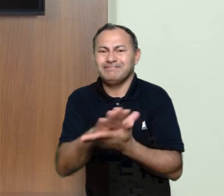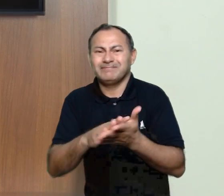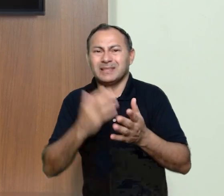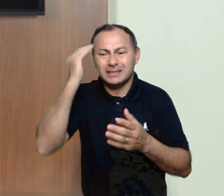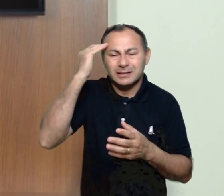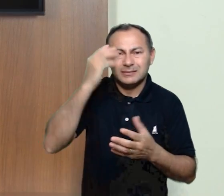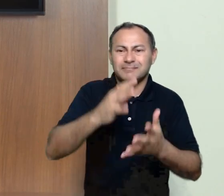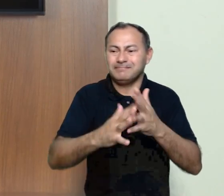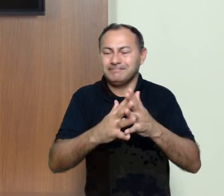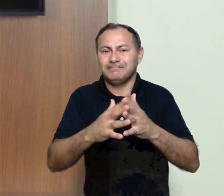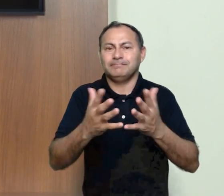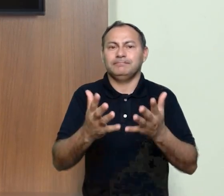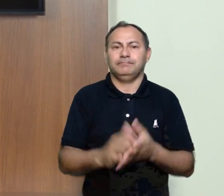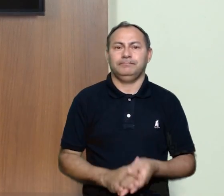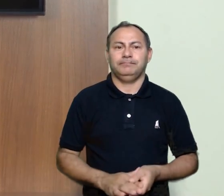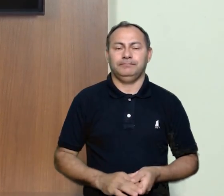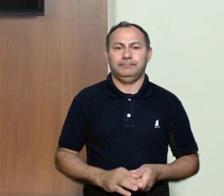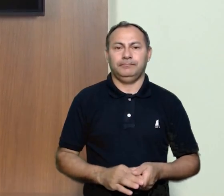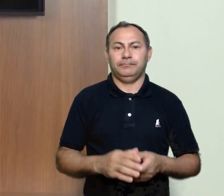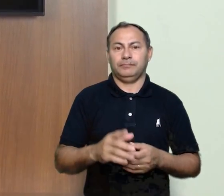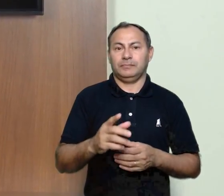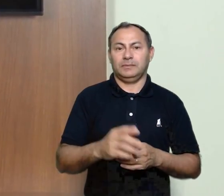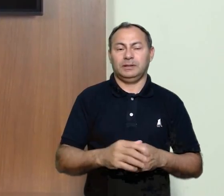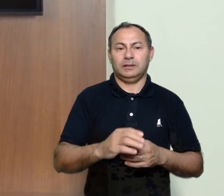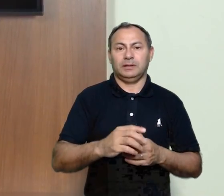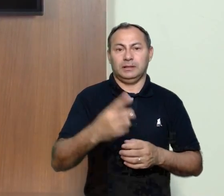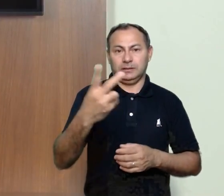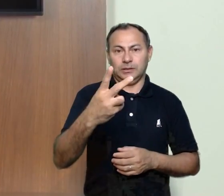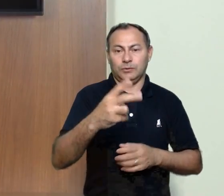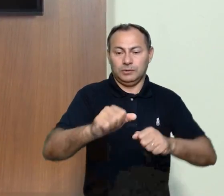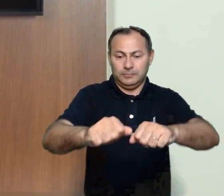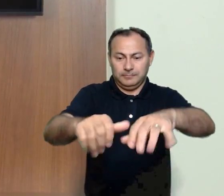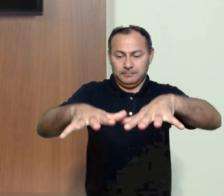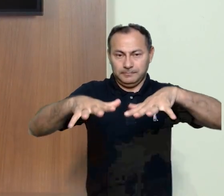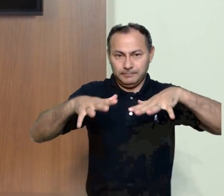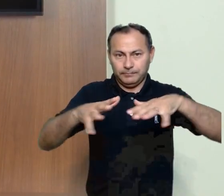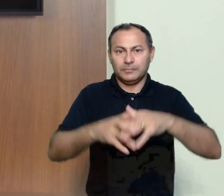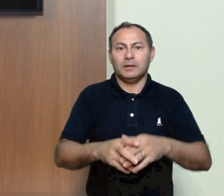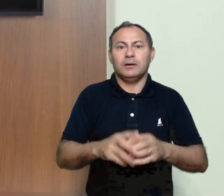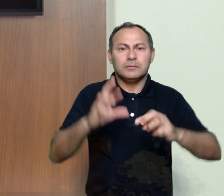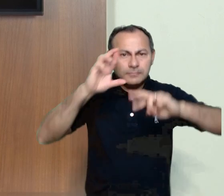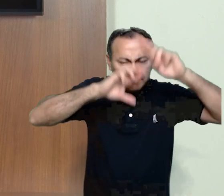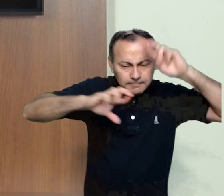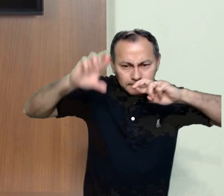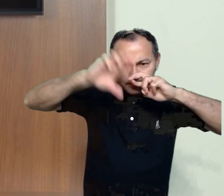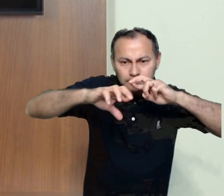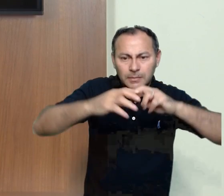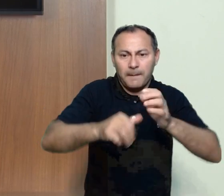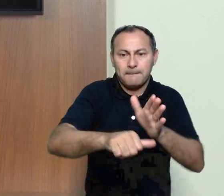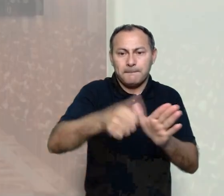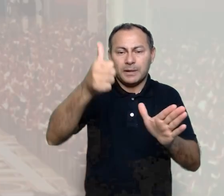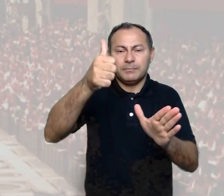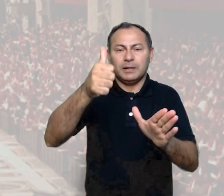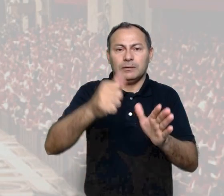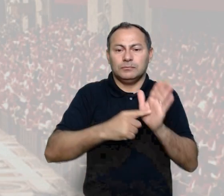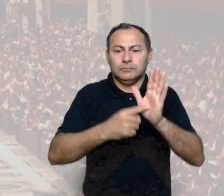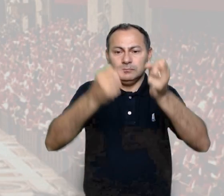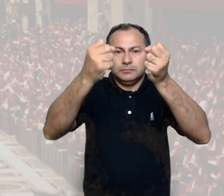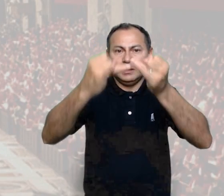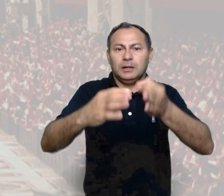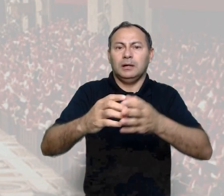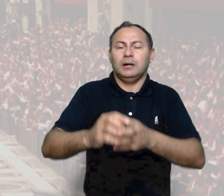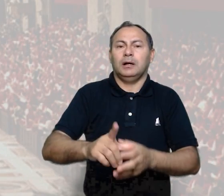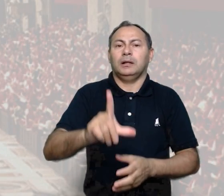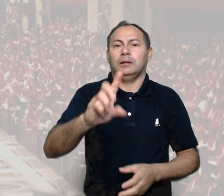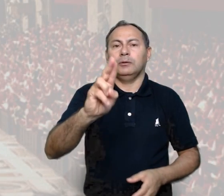bem compreendidos. Nesta segunda sessão, foi analisado um primeiro esboço da